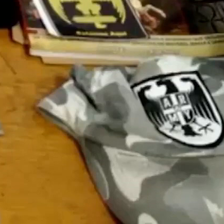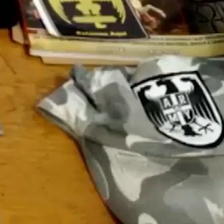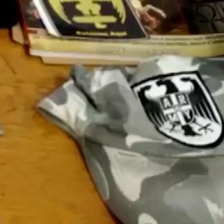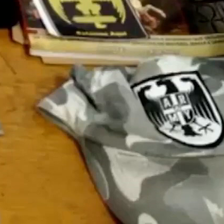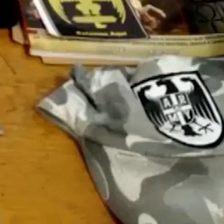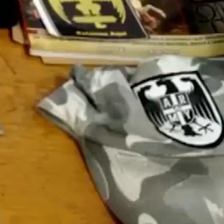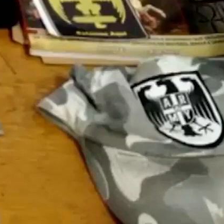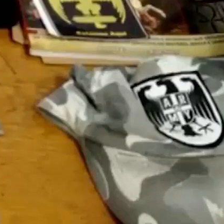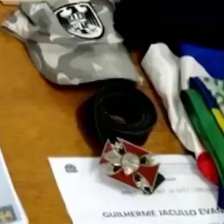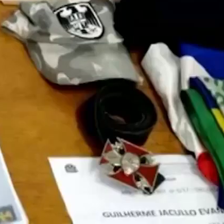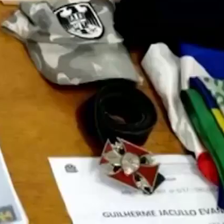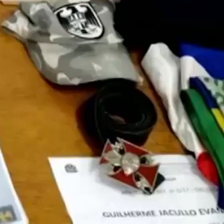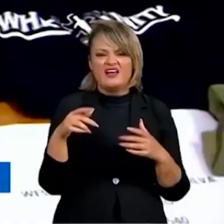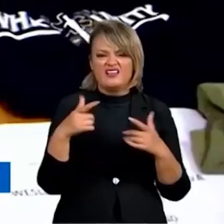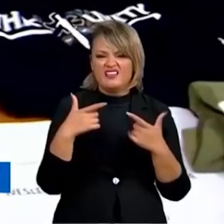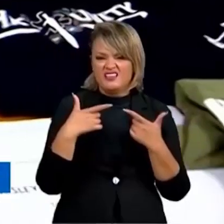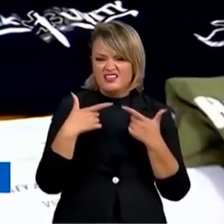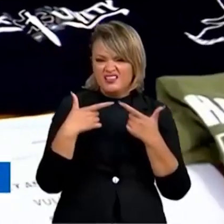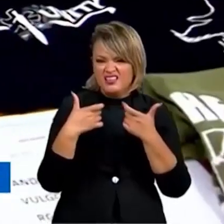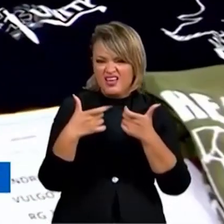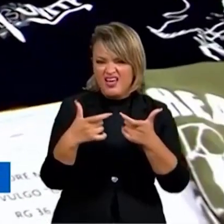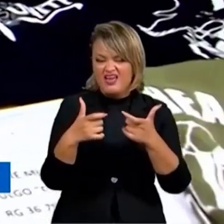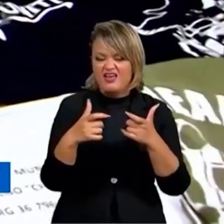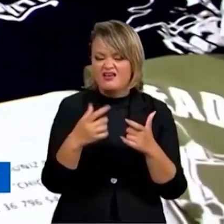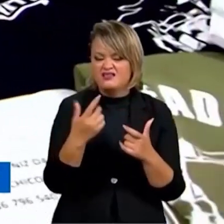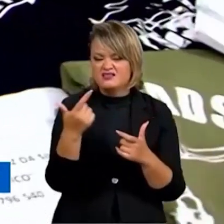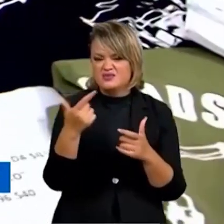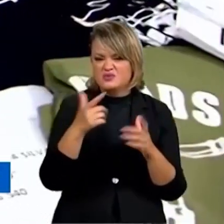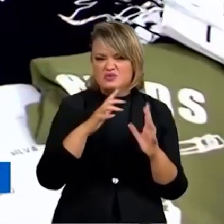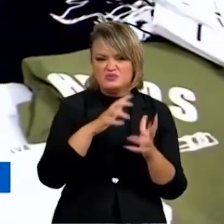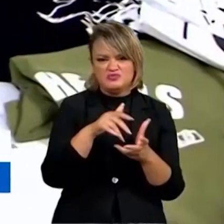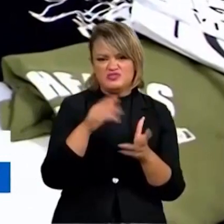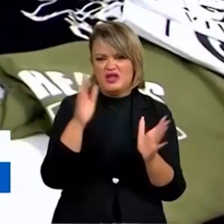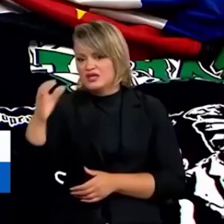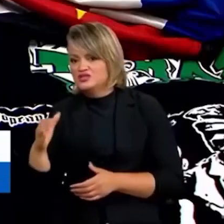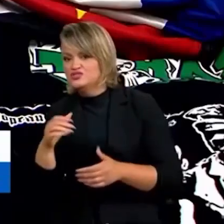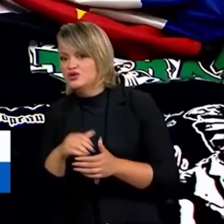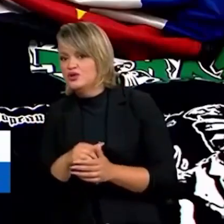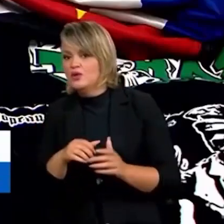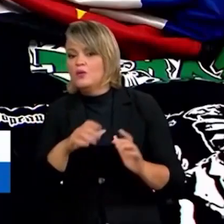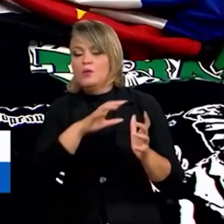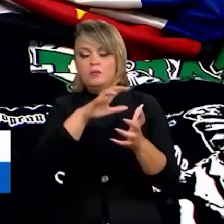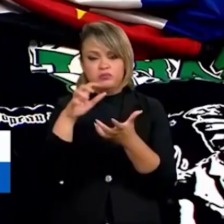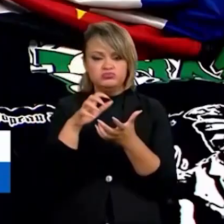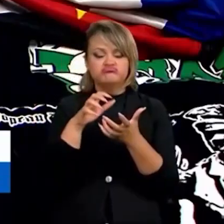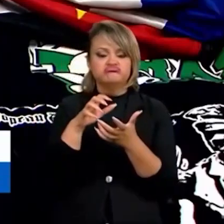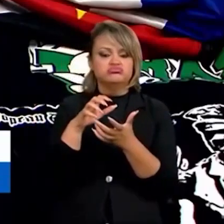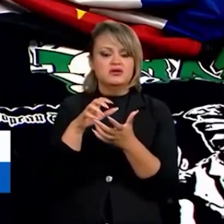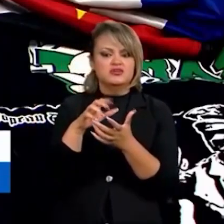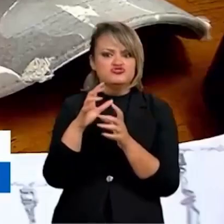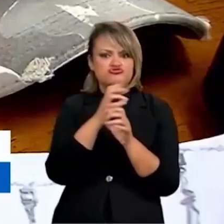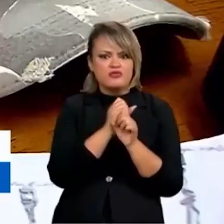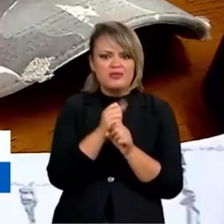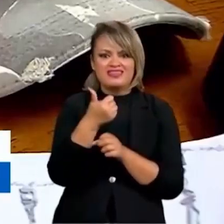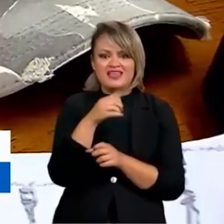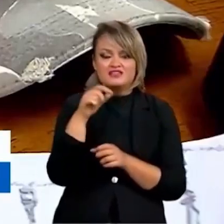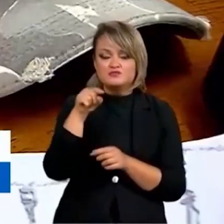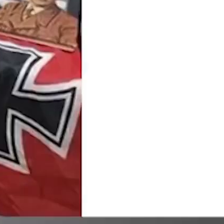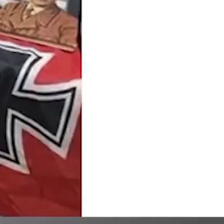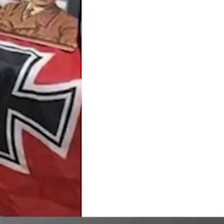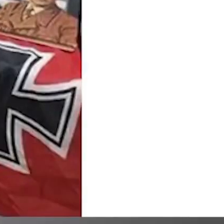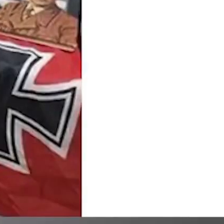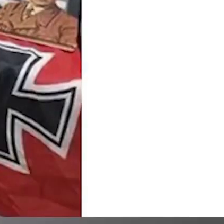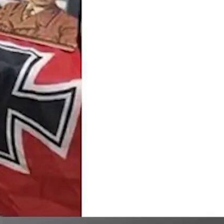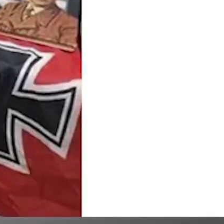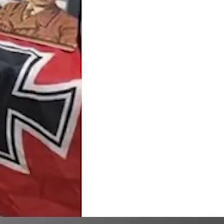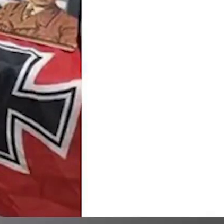multiplicou-se as células nazistas Brasil afora. Não tinha nem uma centena, passaram de milhares. Então, todas